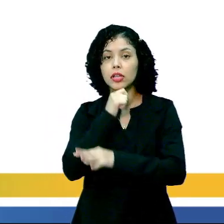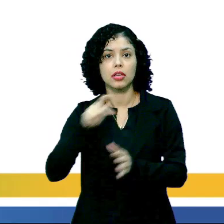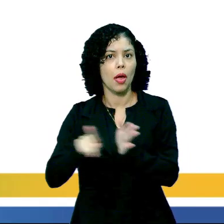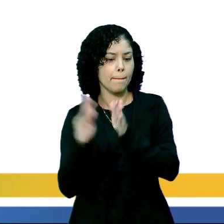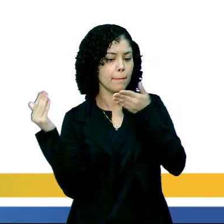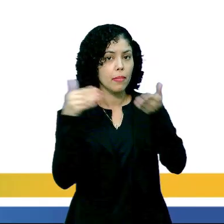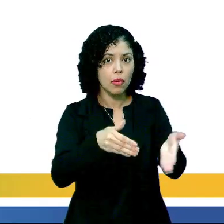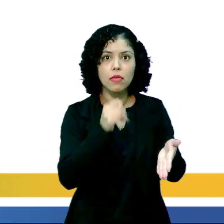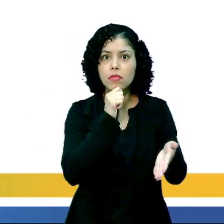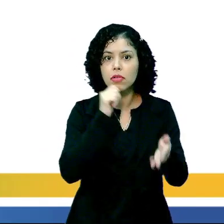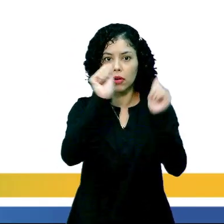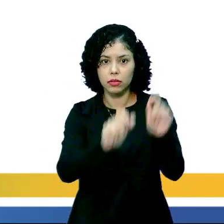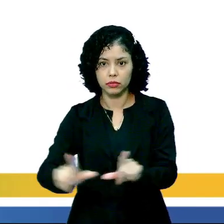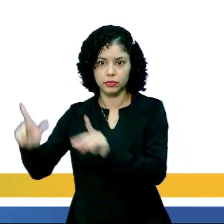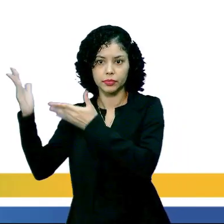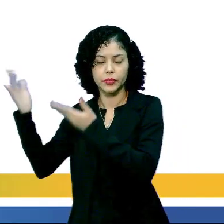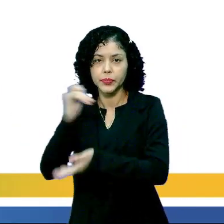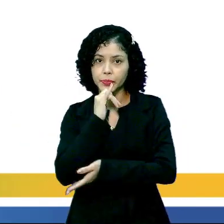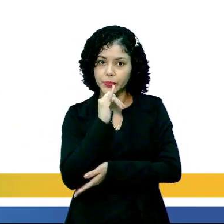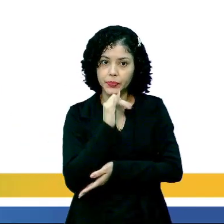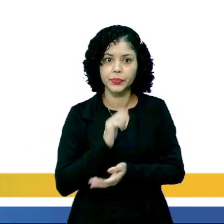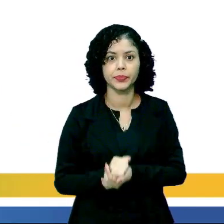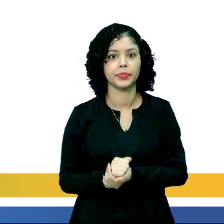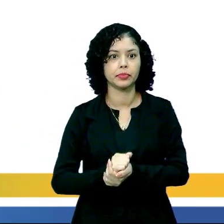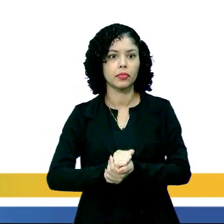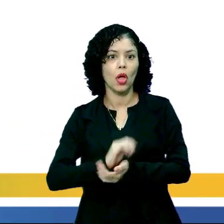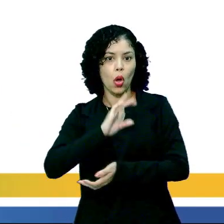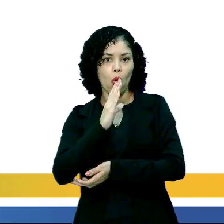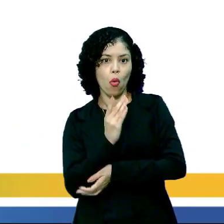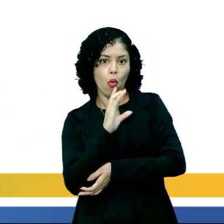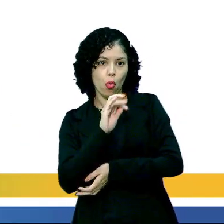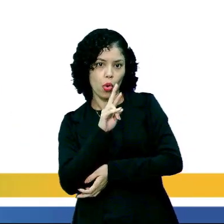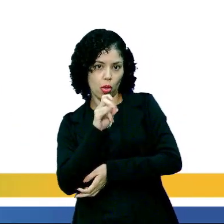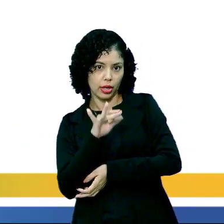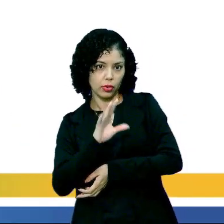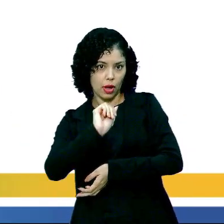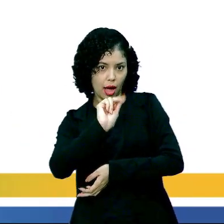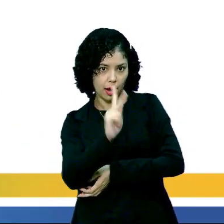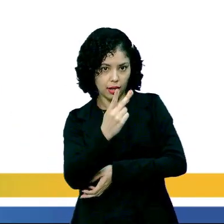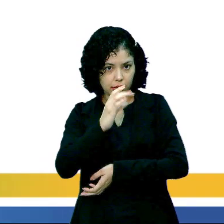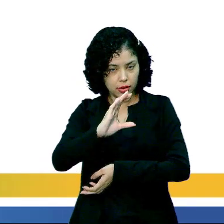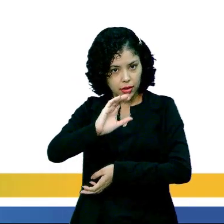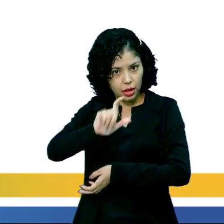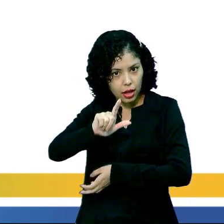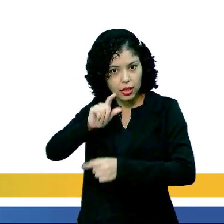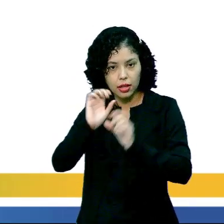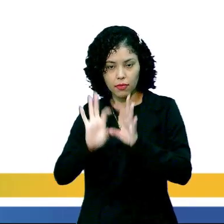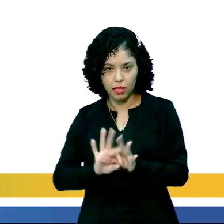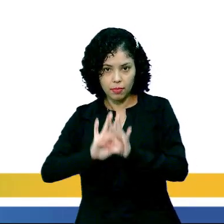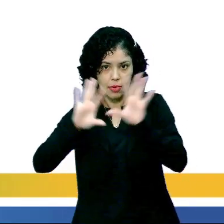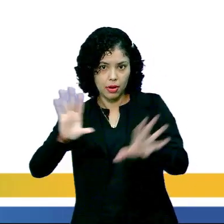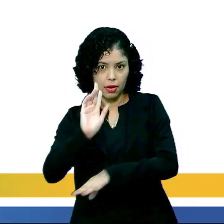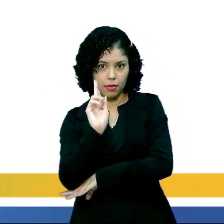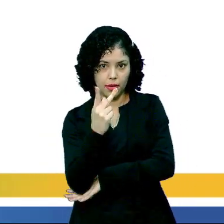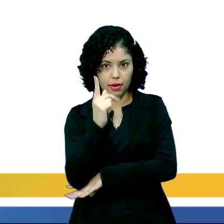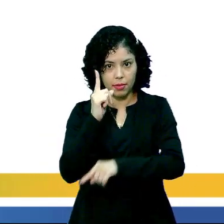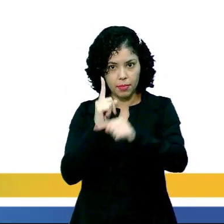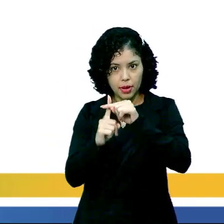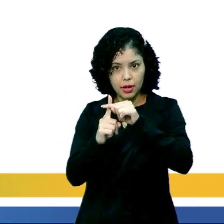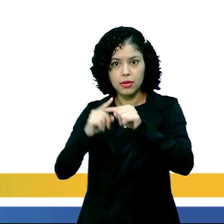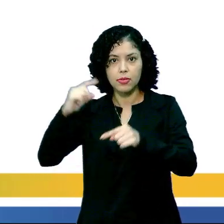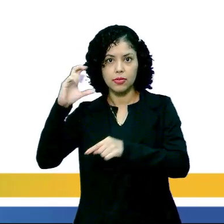específica Olha na tela por exemplo eu tenho ácido clorídrico que é o hcl esse ácido ele vai liberar o h+ e o seu alimento